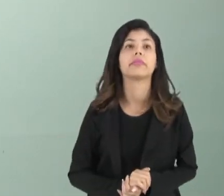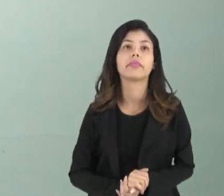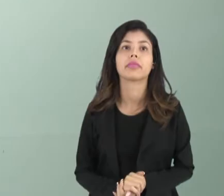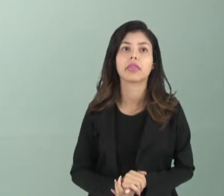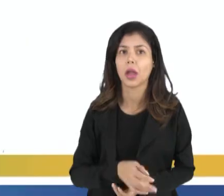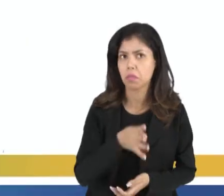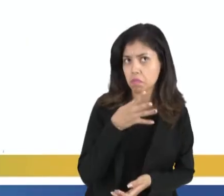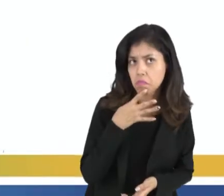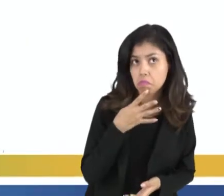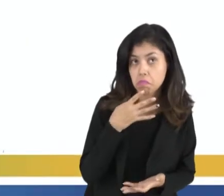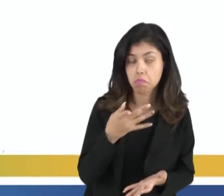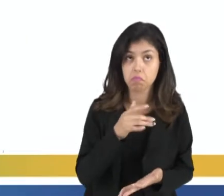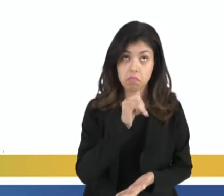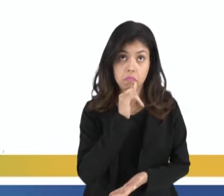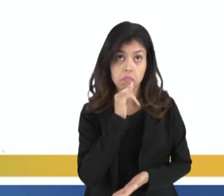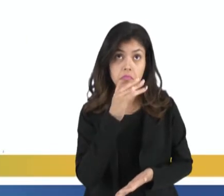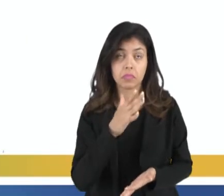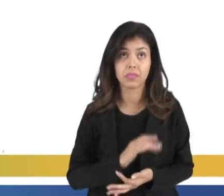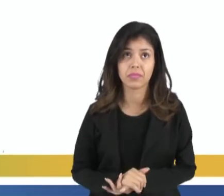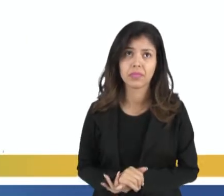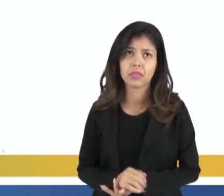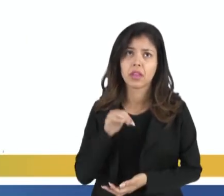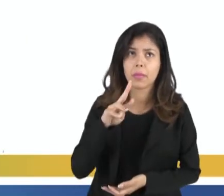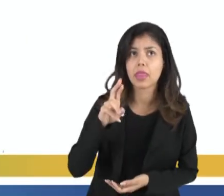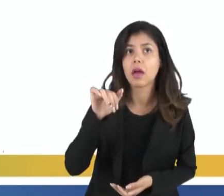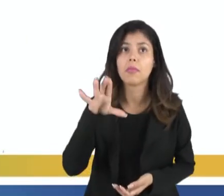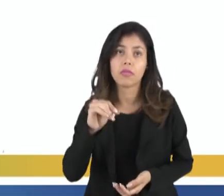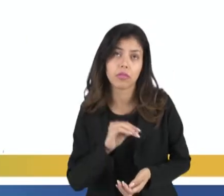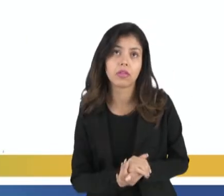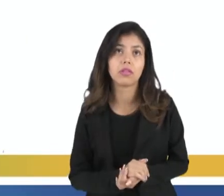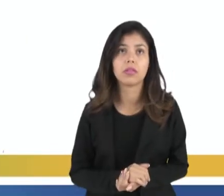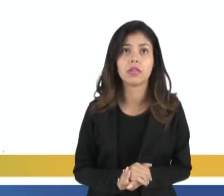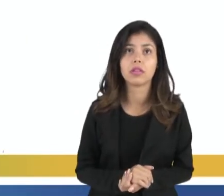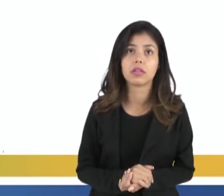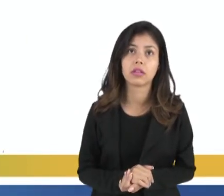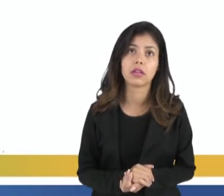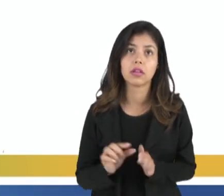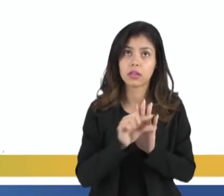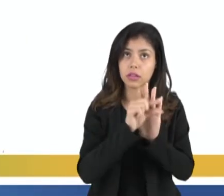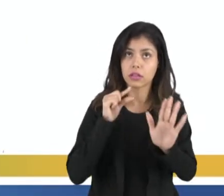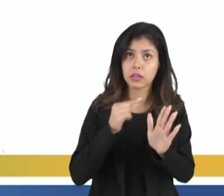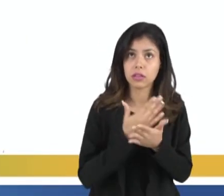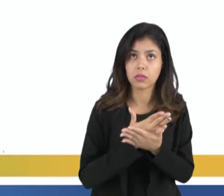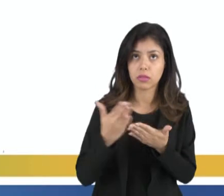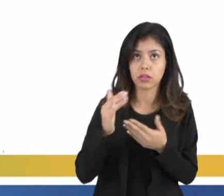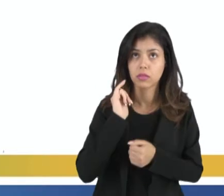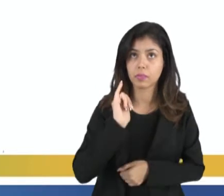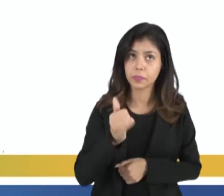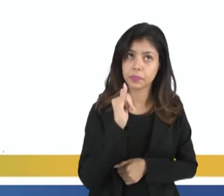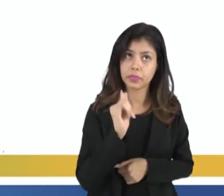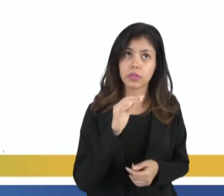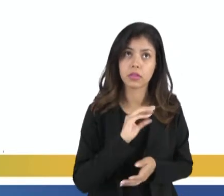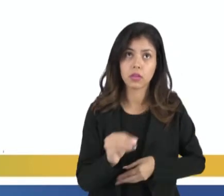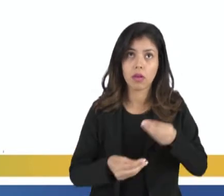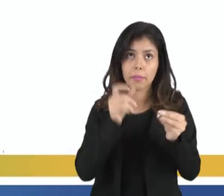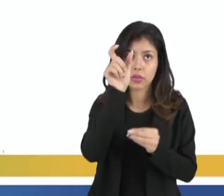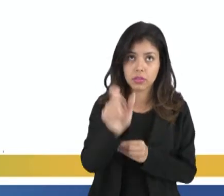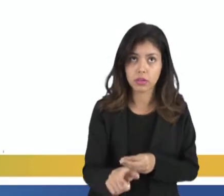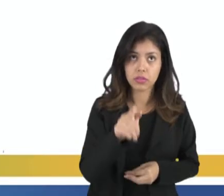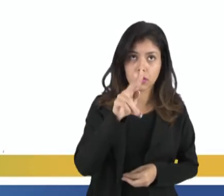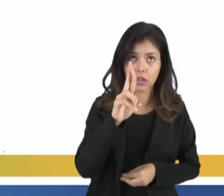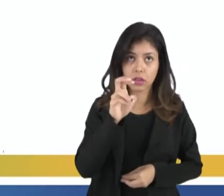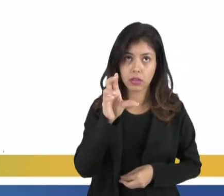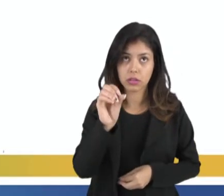ver aqui alguns exemplos. Ó. Em A Metamorfose, o trecho Franz Kafka inicia a narrativa com